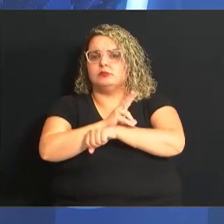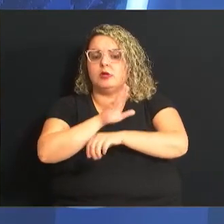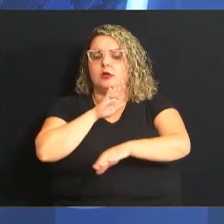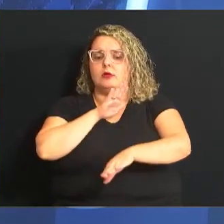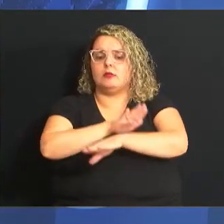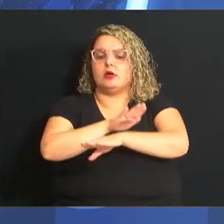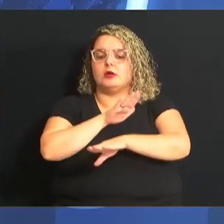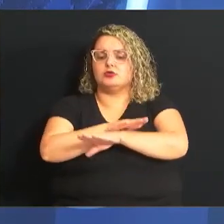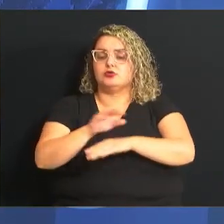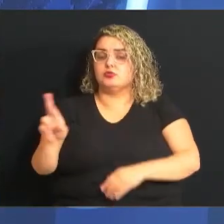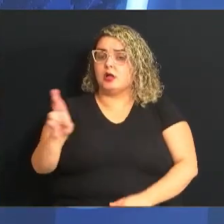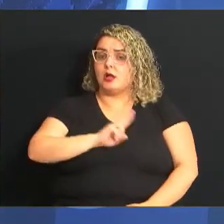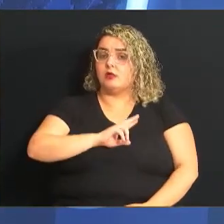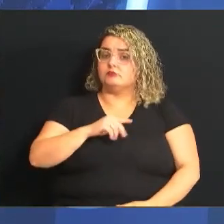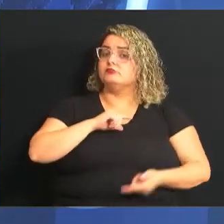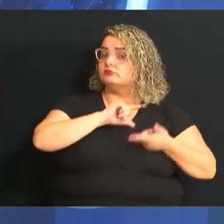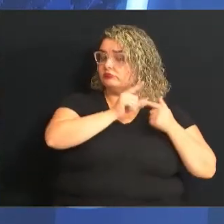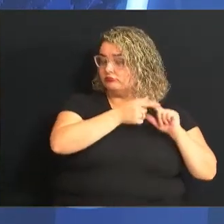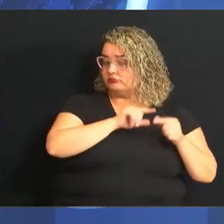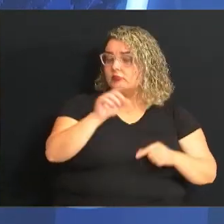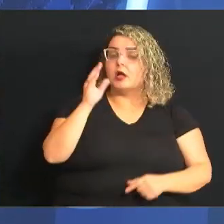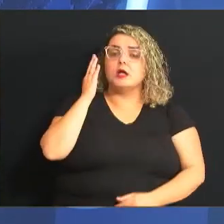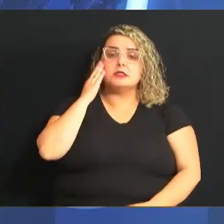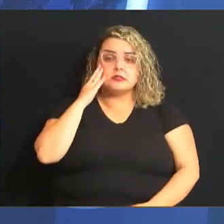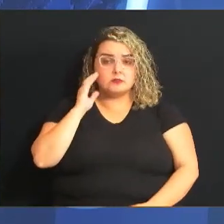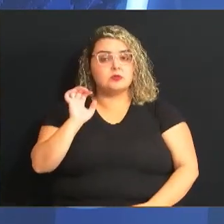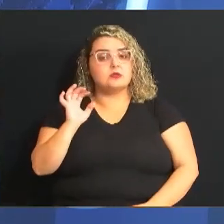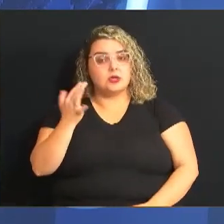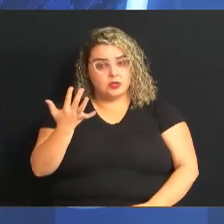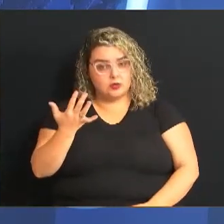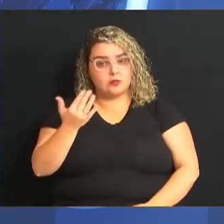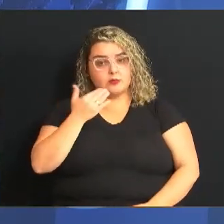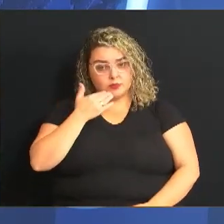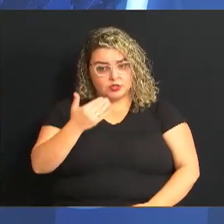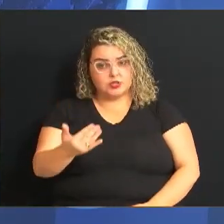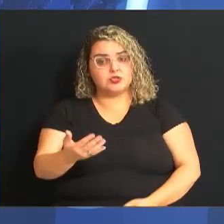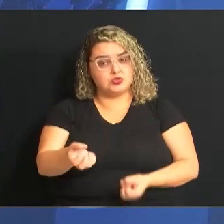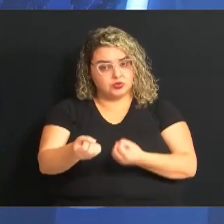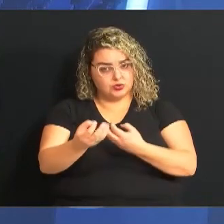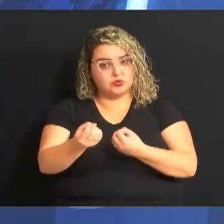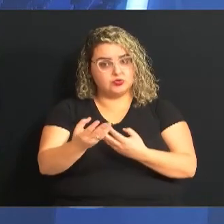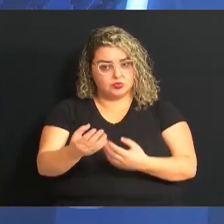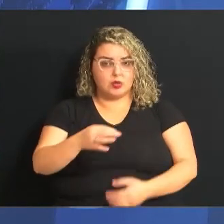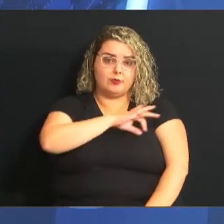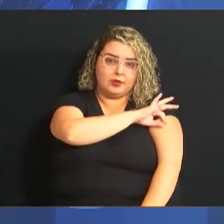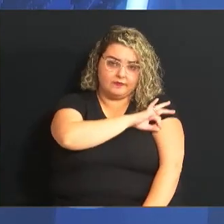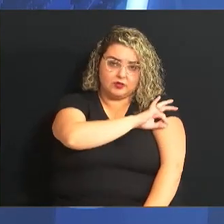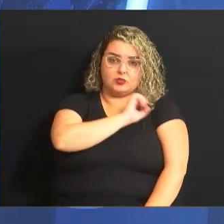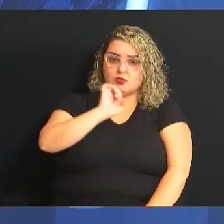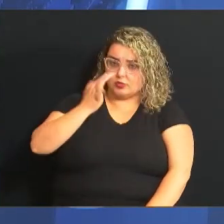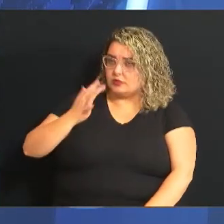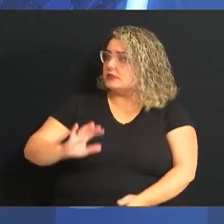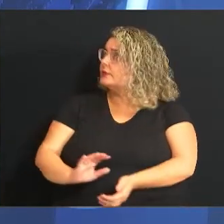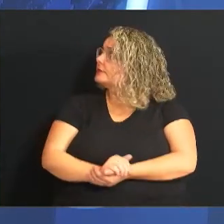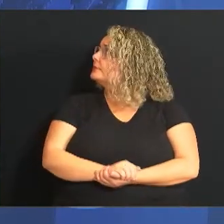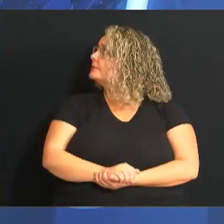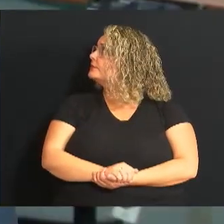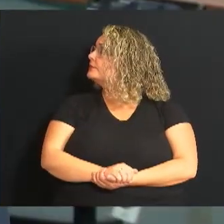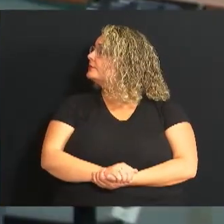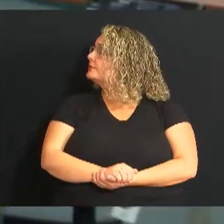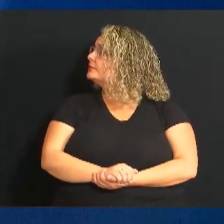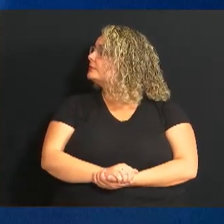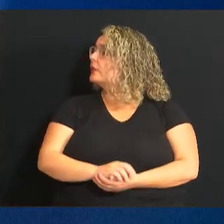diretor. Infelizmente, é muito engessada a legislação, a gente sabe que tem essas dificuldades, os empreendedores não vêm e Campinas está parada na linha do